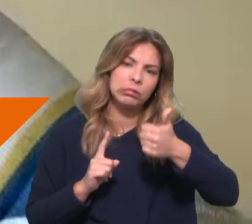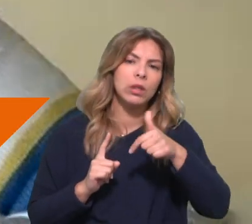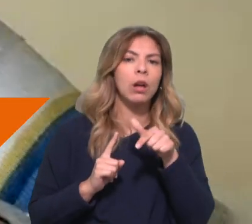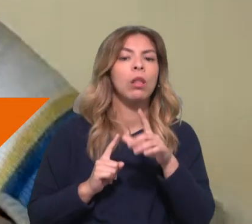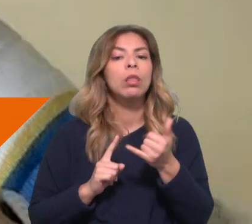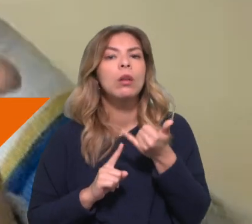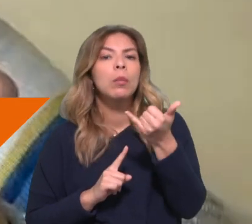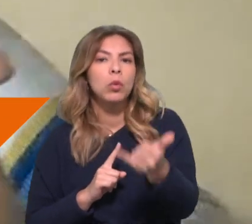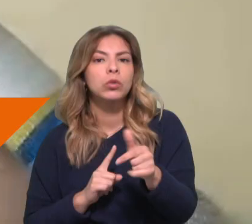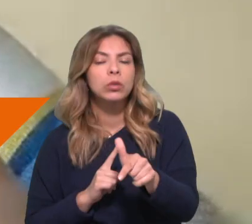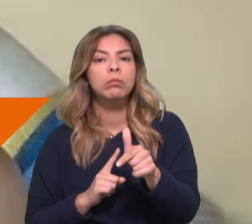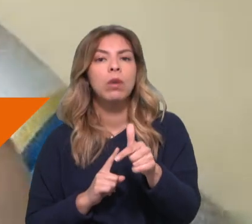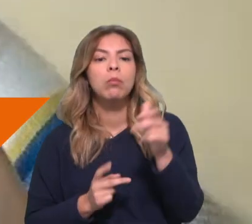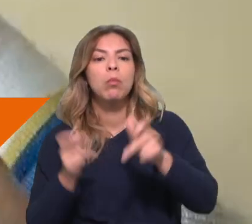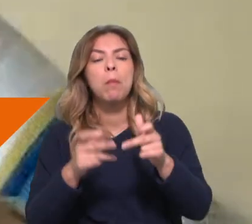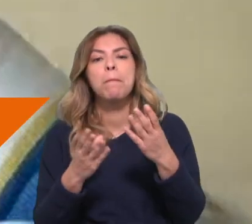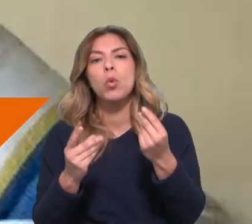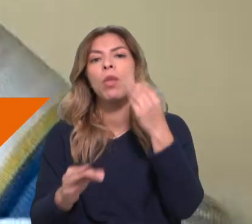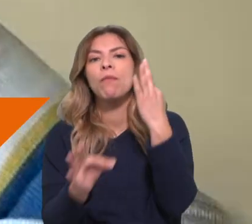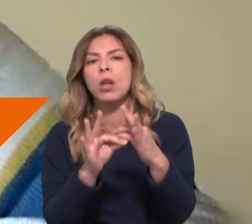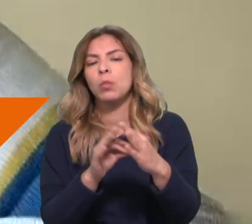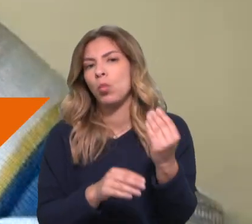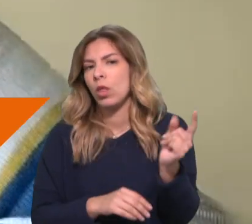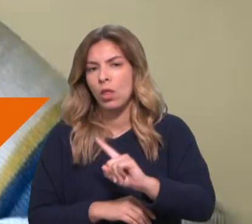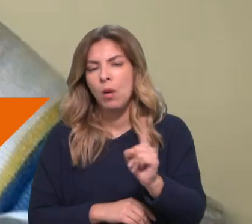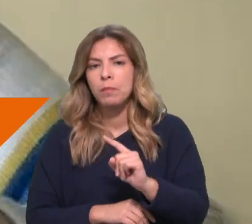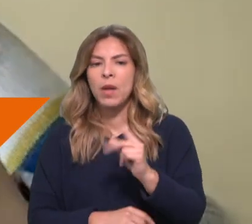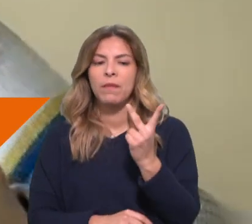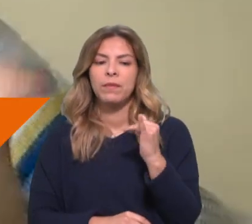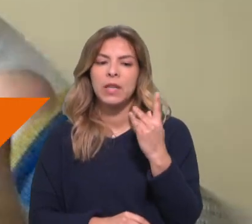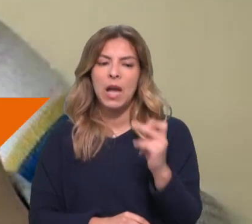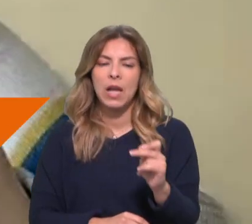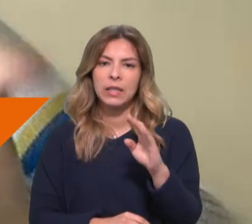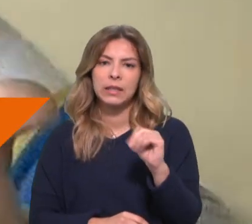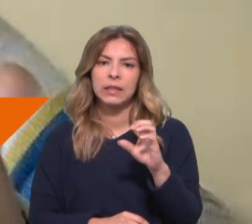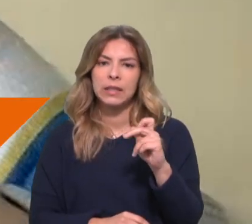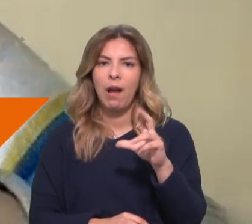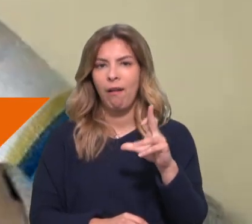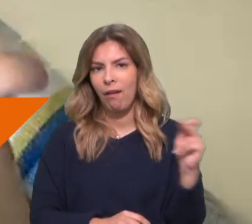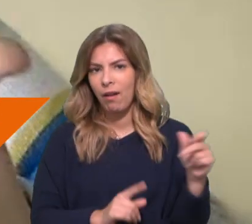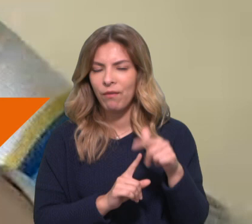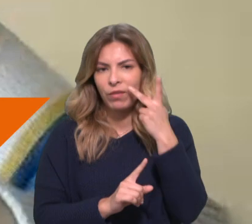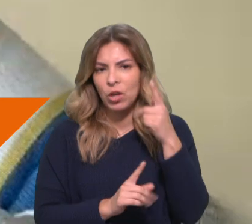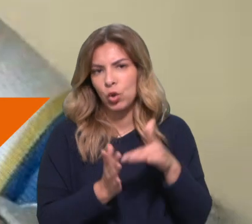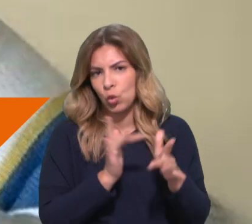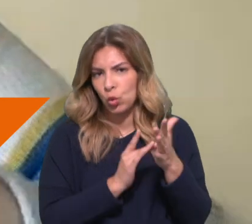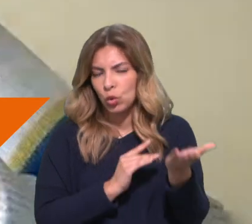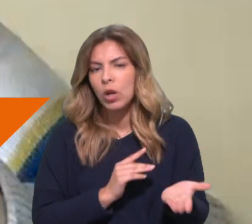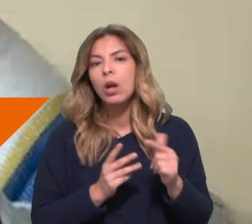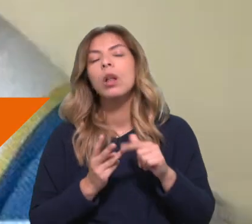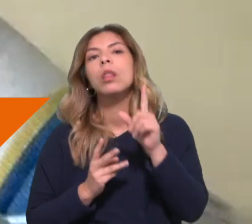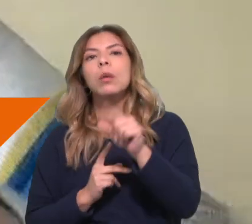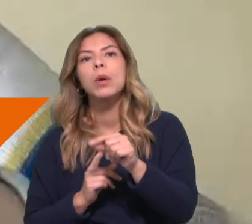seguem não são tão festivos, como a última ceia e a Via Sacra, mas na entrada triunfal conseguimos ter essa vivência da fé através da festa, em que